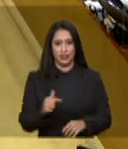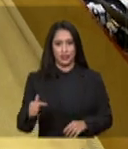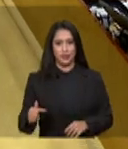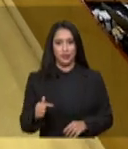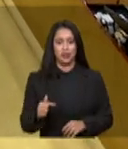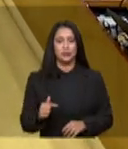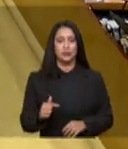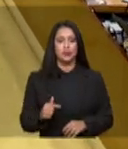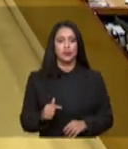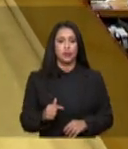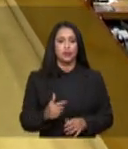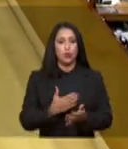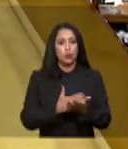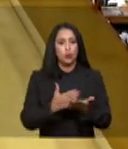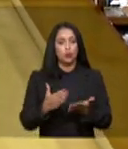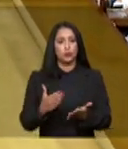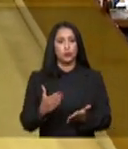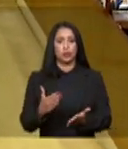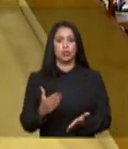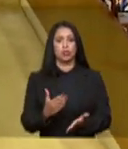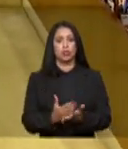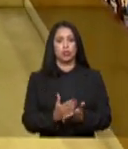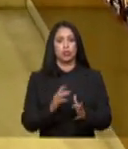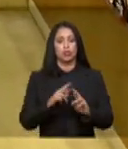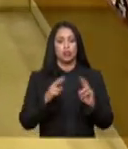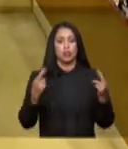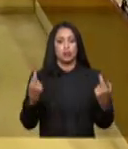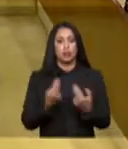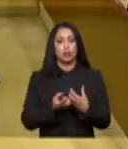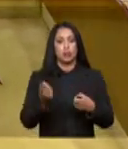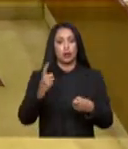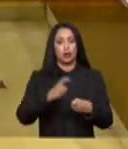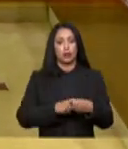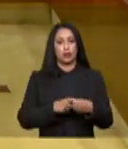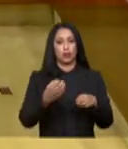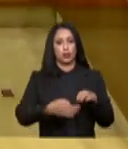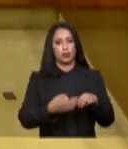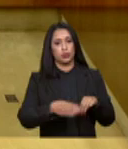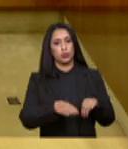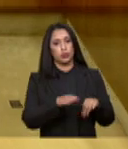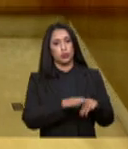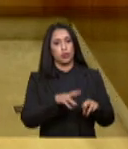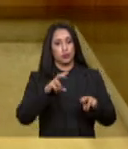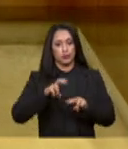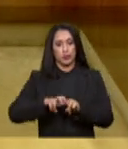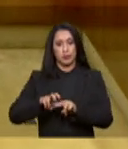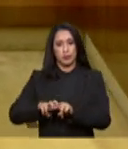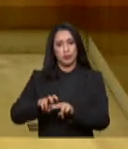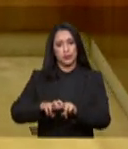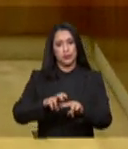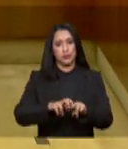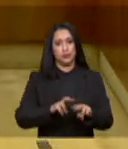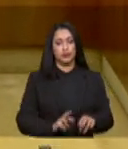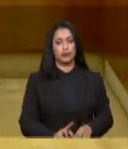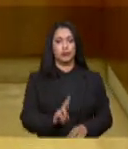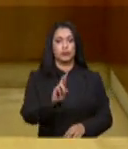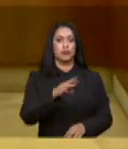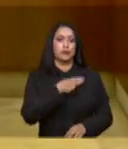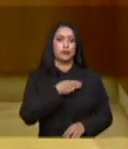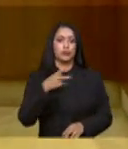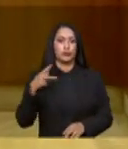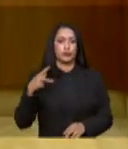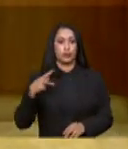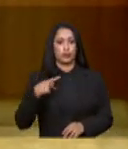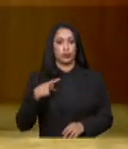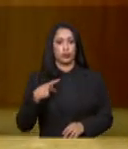Já estamos com as imagens e o início da sessão plenária com o retorno dos ministros dirigindo-se aos respectivos lugares, o representante do Ministério Público